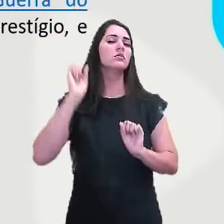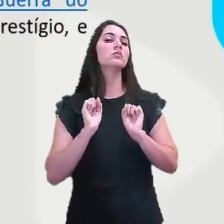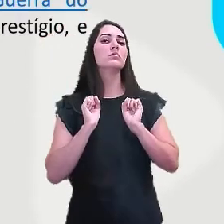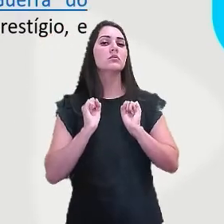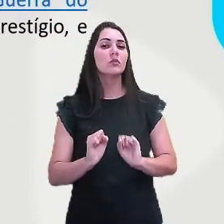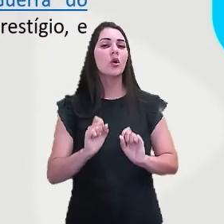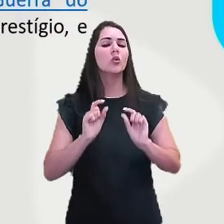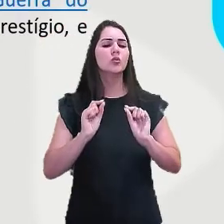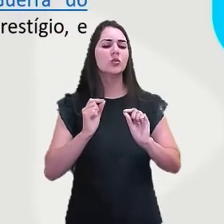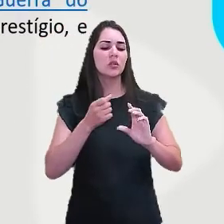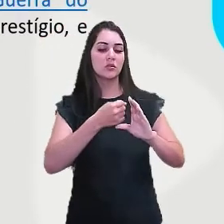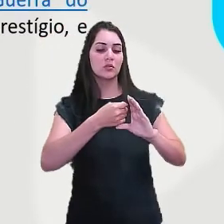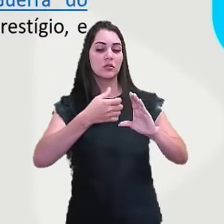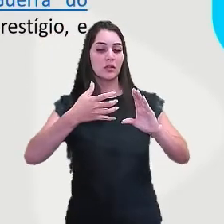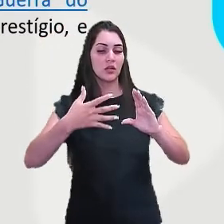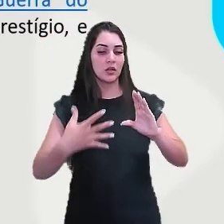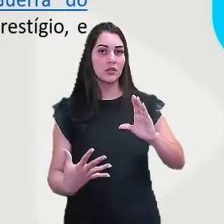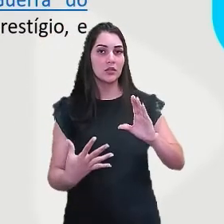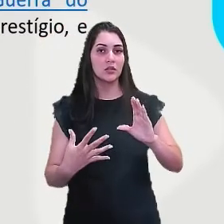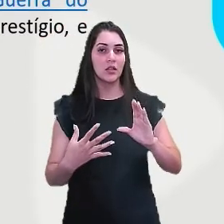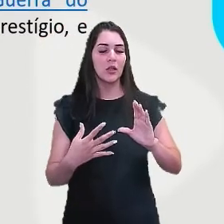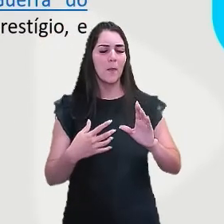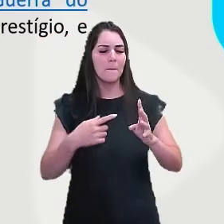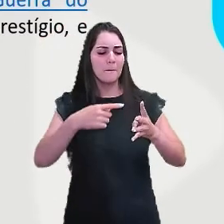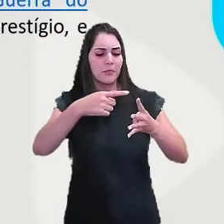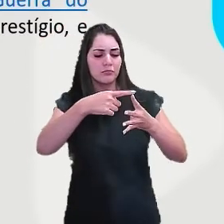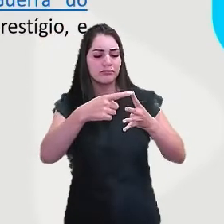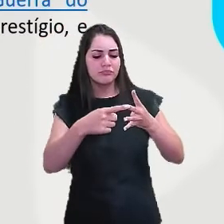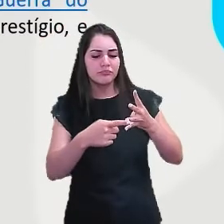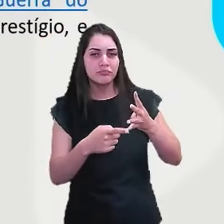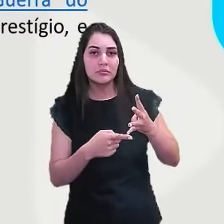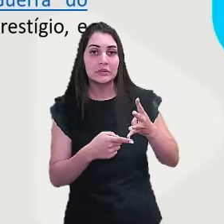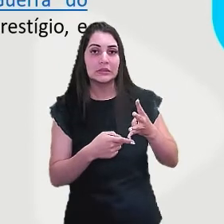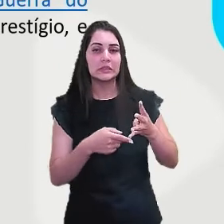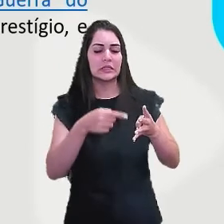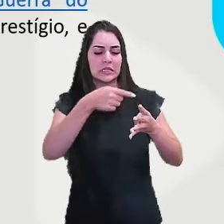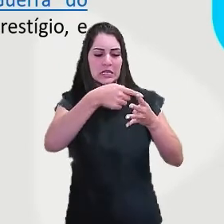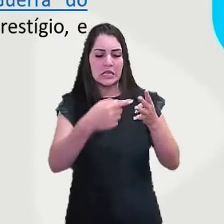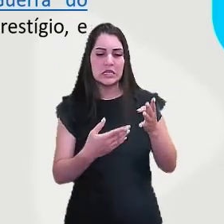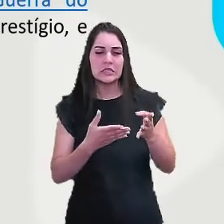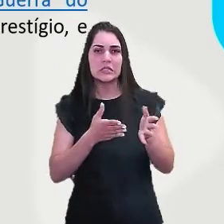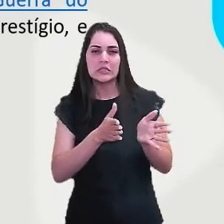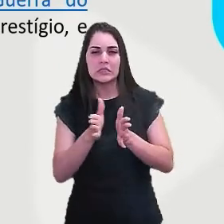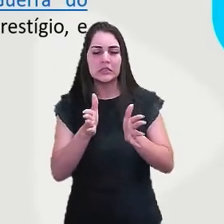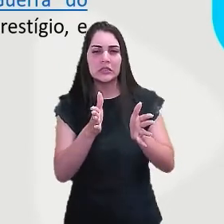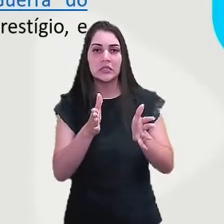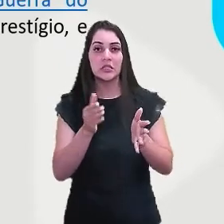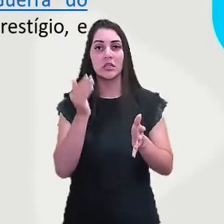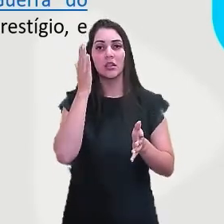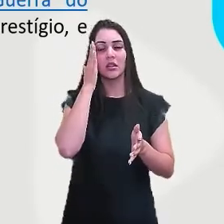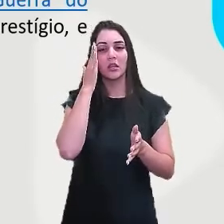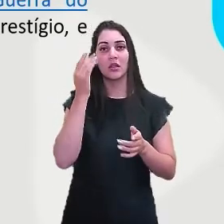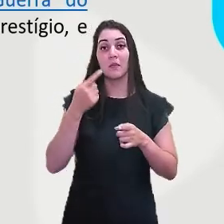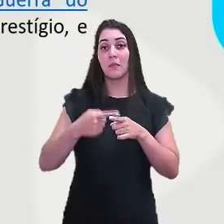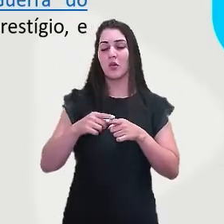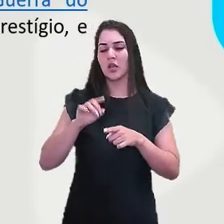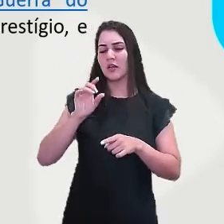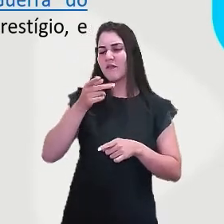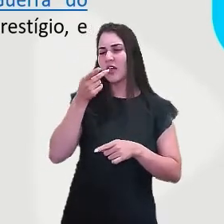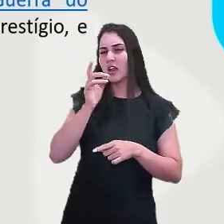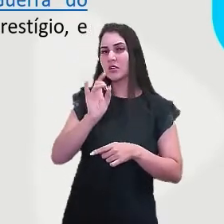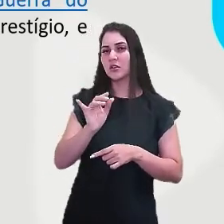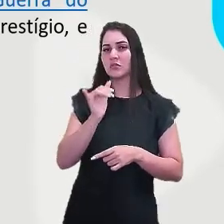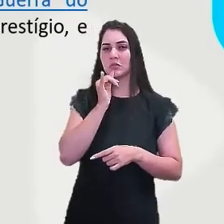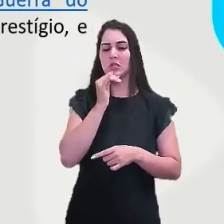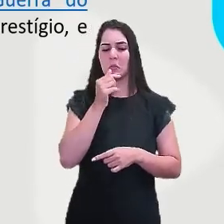ser caracterizado por fases, que através dessas fases é que a gente vai entender, porque falar só,